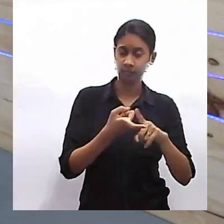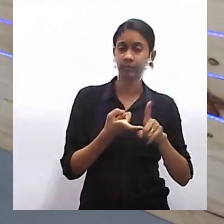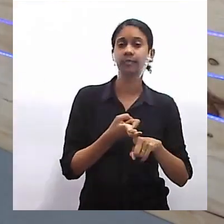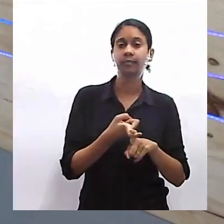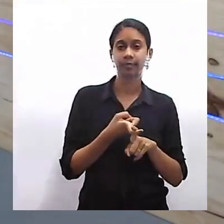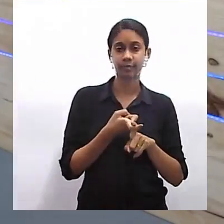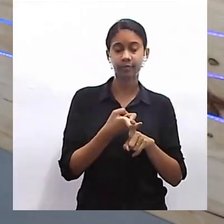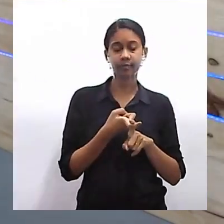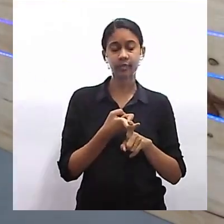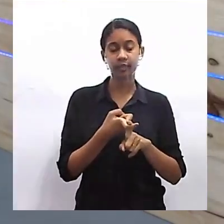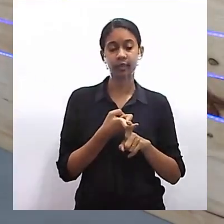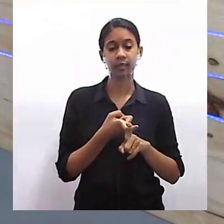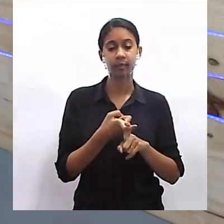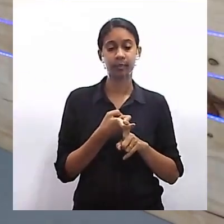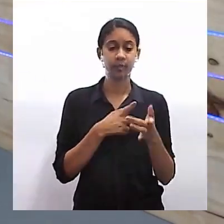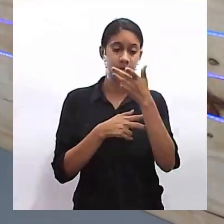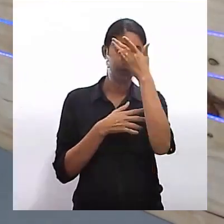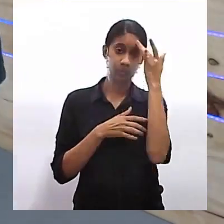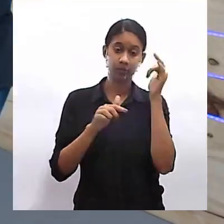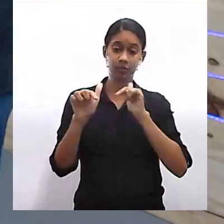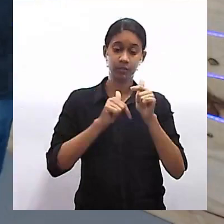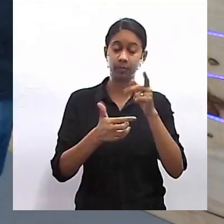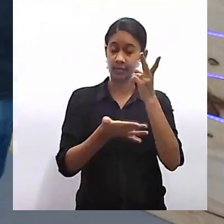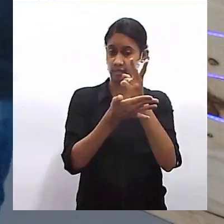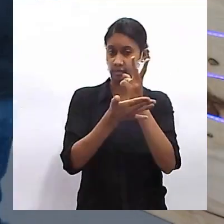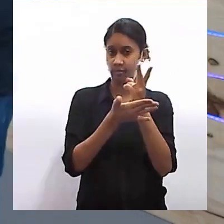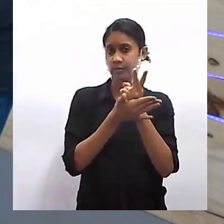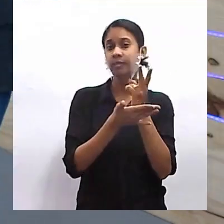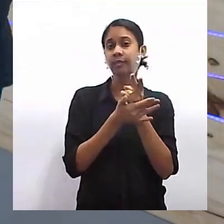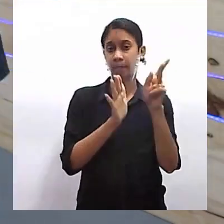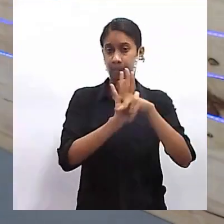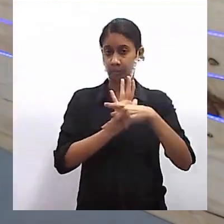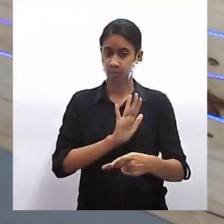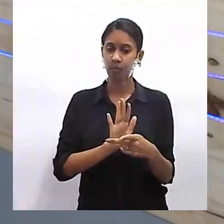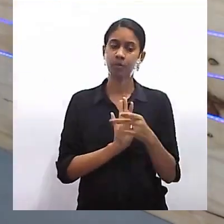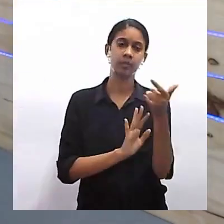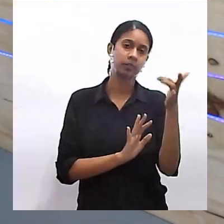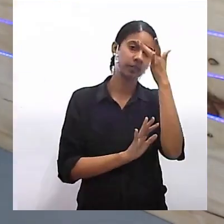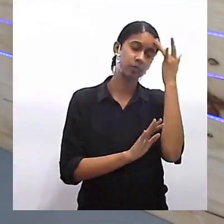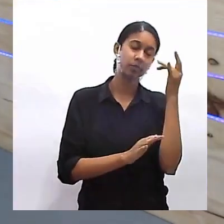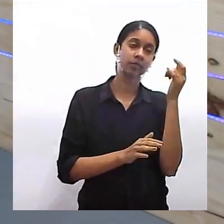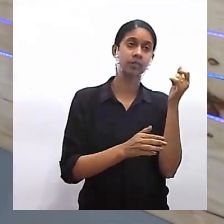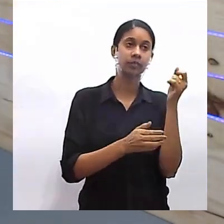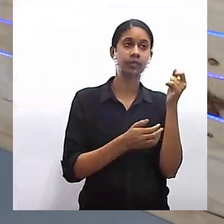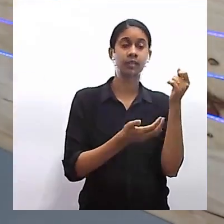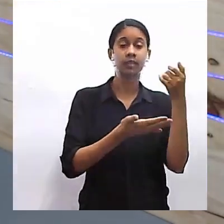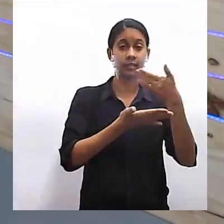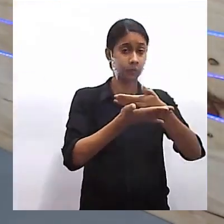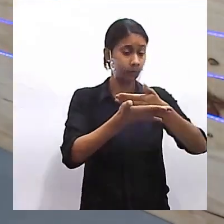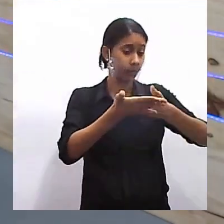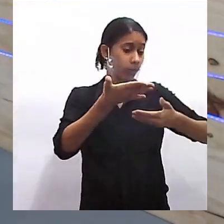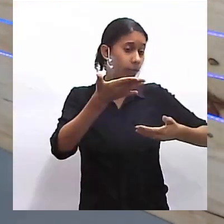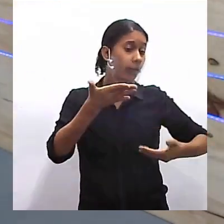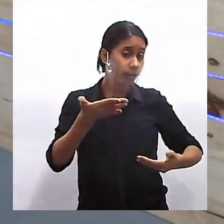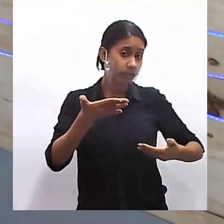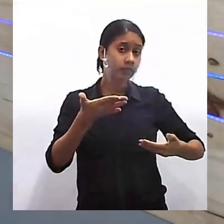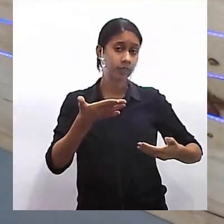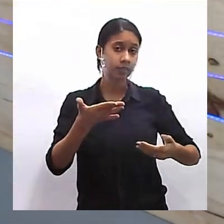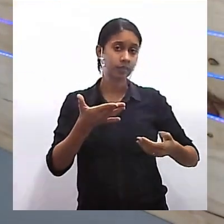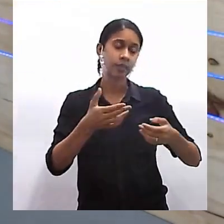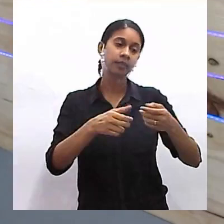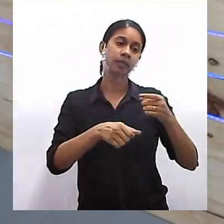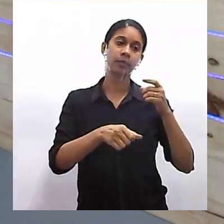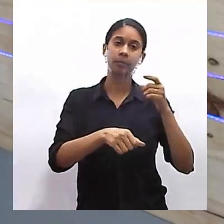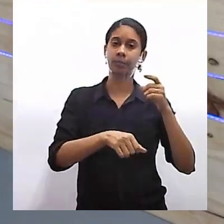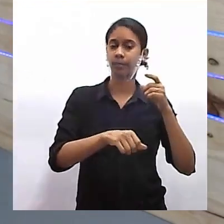ou indireta, mão de obra temporária. Então, cabe à operação escolher qual é a melhor forma